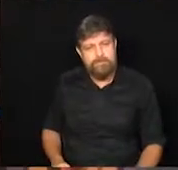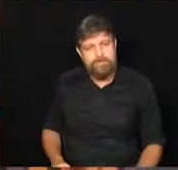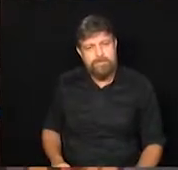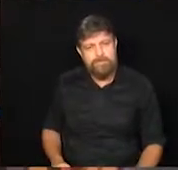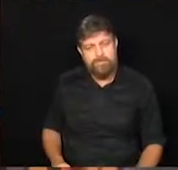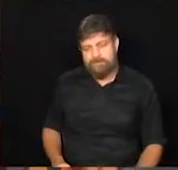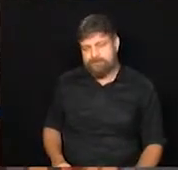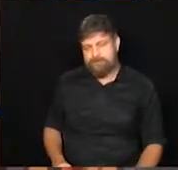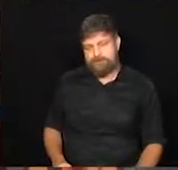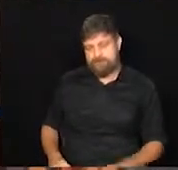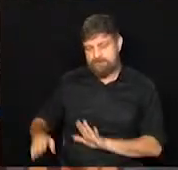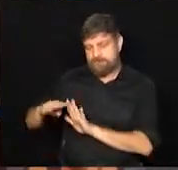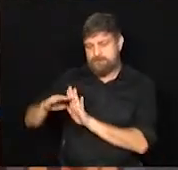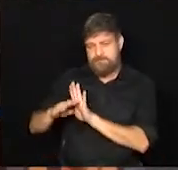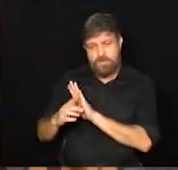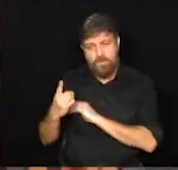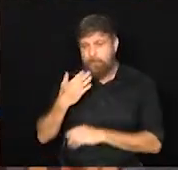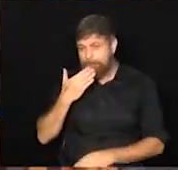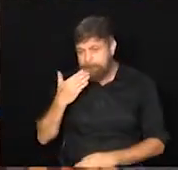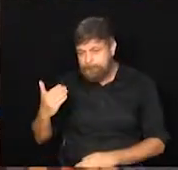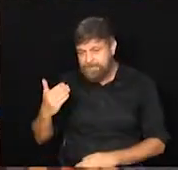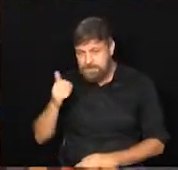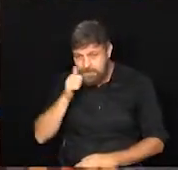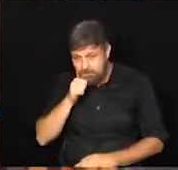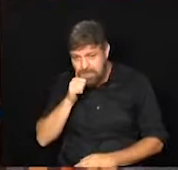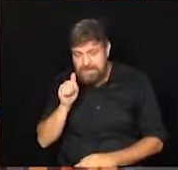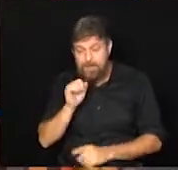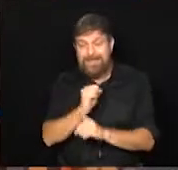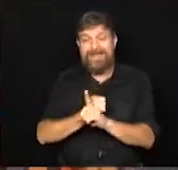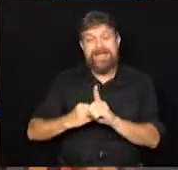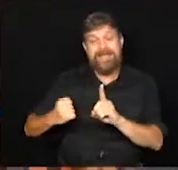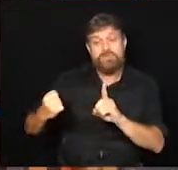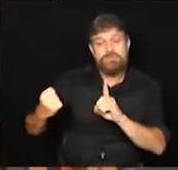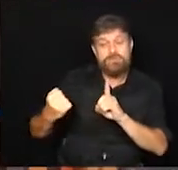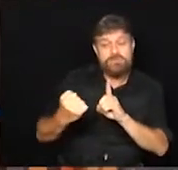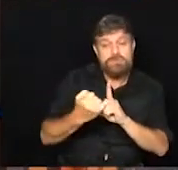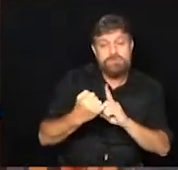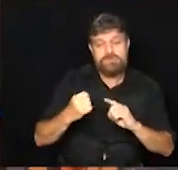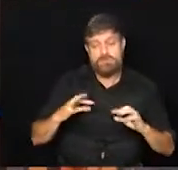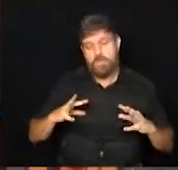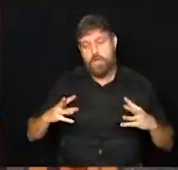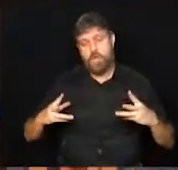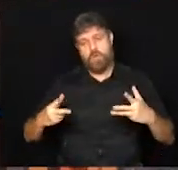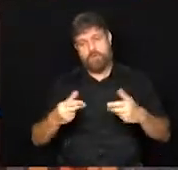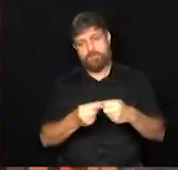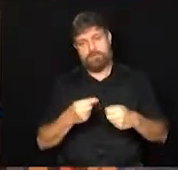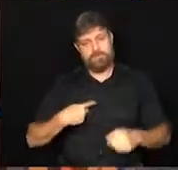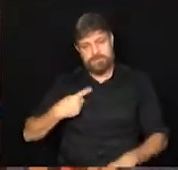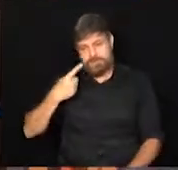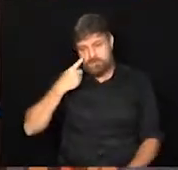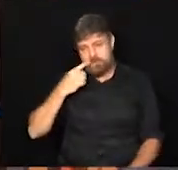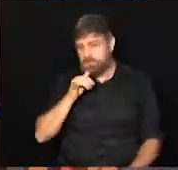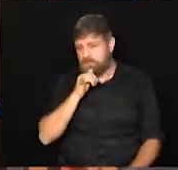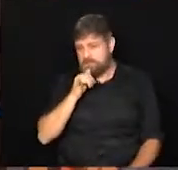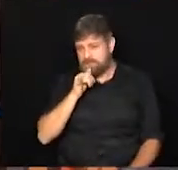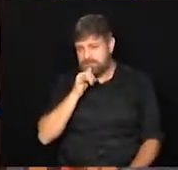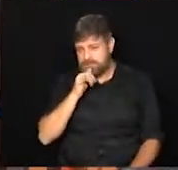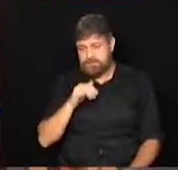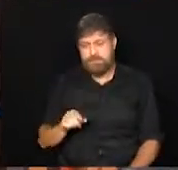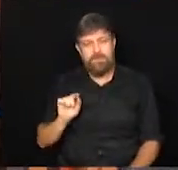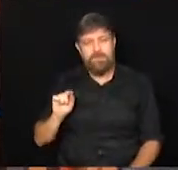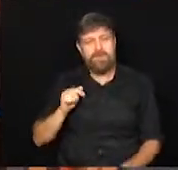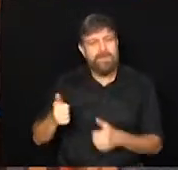atender uma pauta das mulheres, mas uma pauta da sociedade como um todo, né? Enfim, a gente tem visto, até pouco tempo a gente viu um exemplo aqui